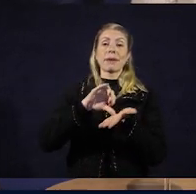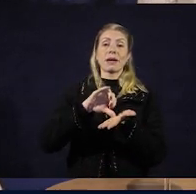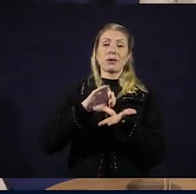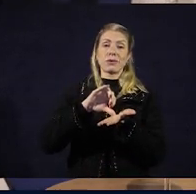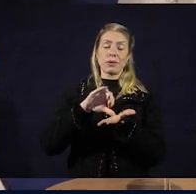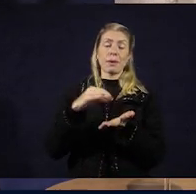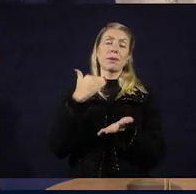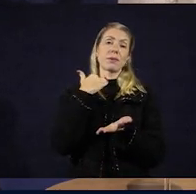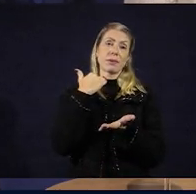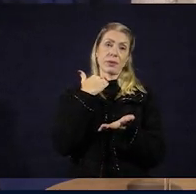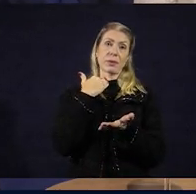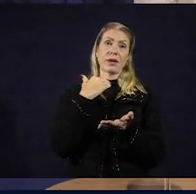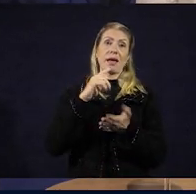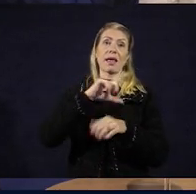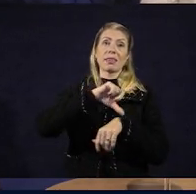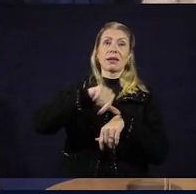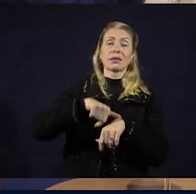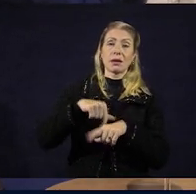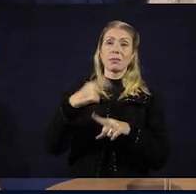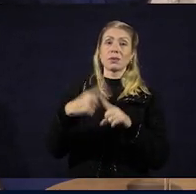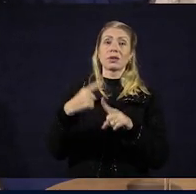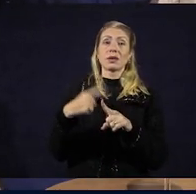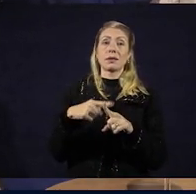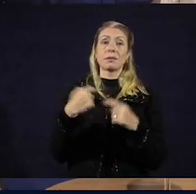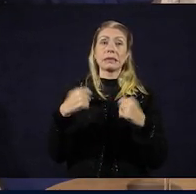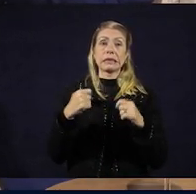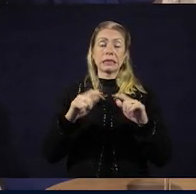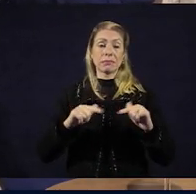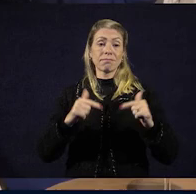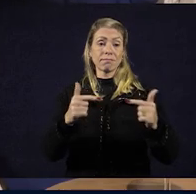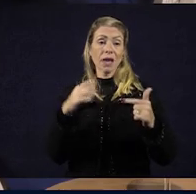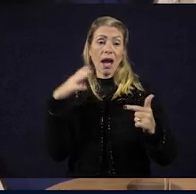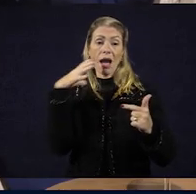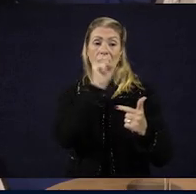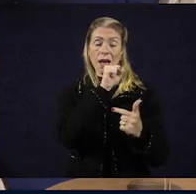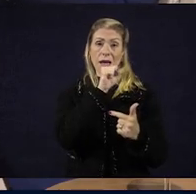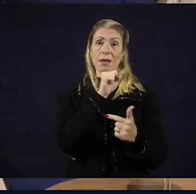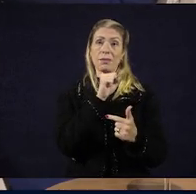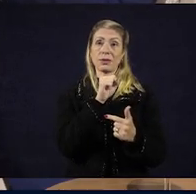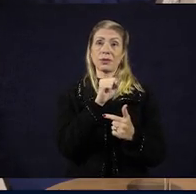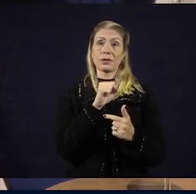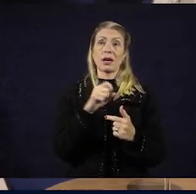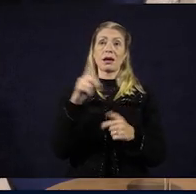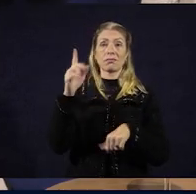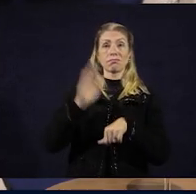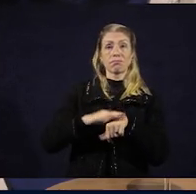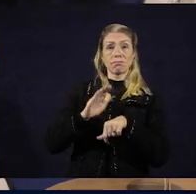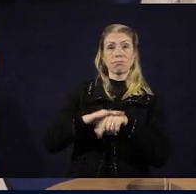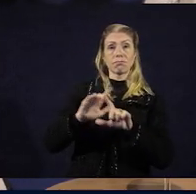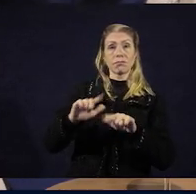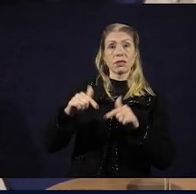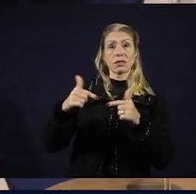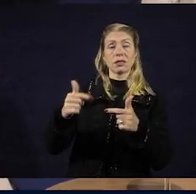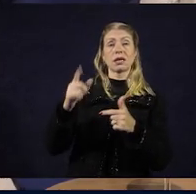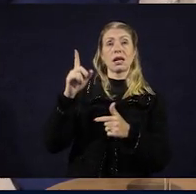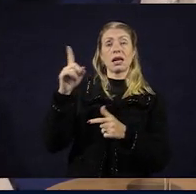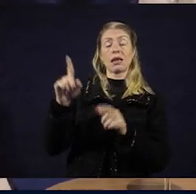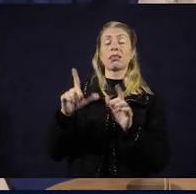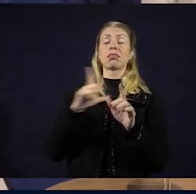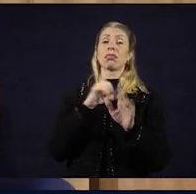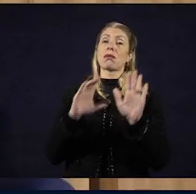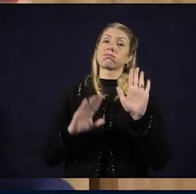mais rápido e mais forte é na sua ação é o feto voltou agir né como vocês estão acompanhando ele tá subindo